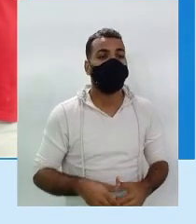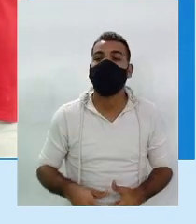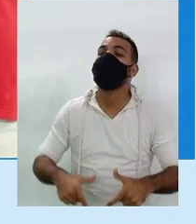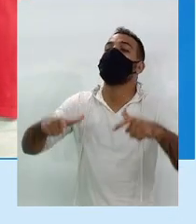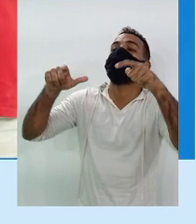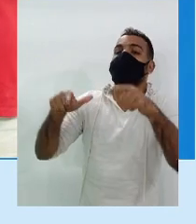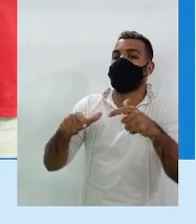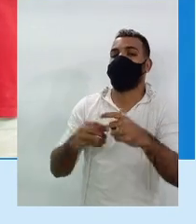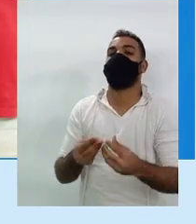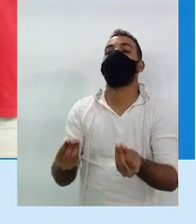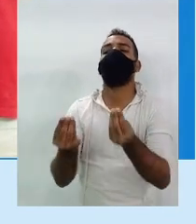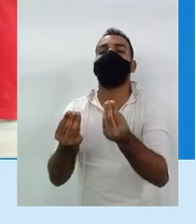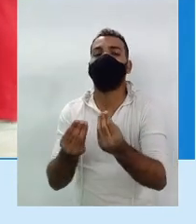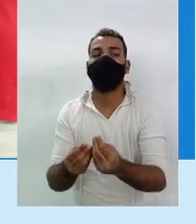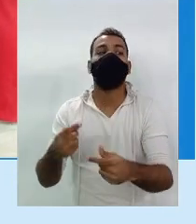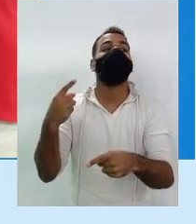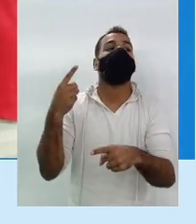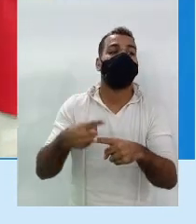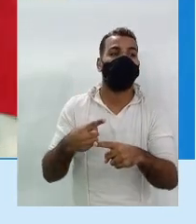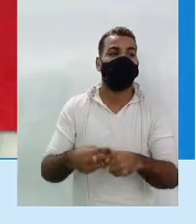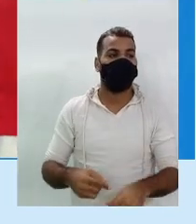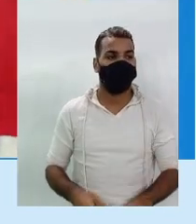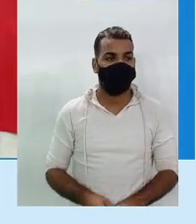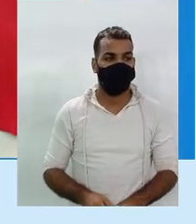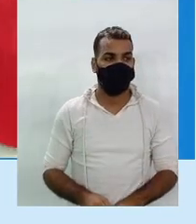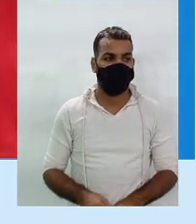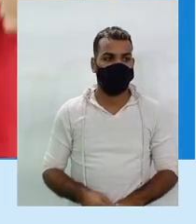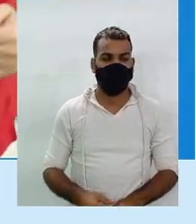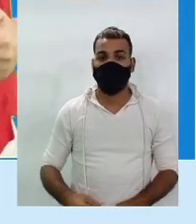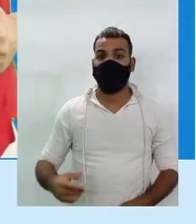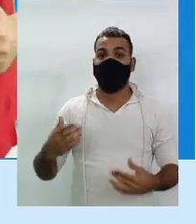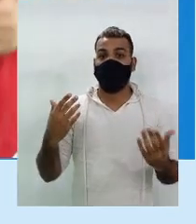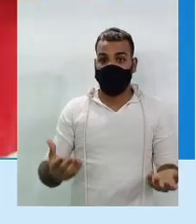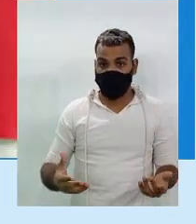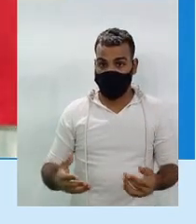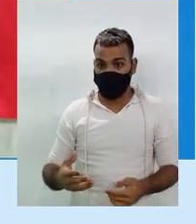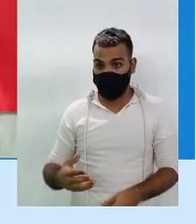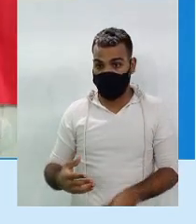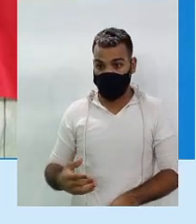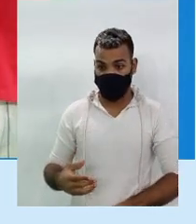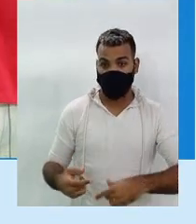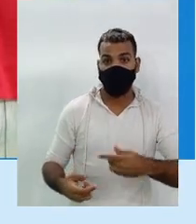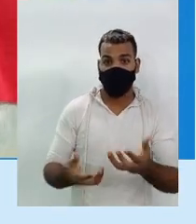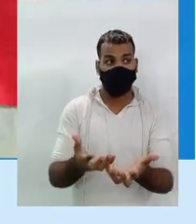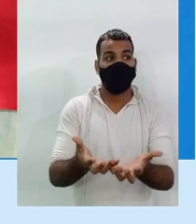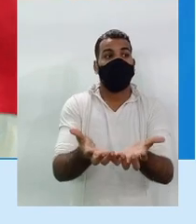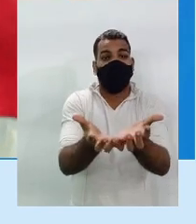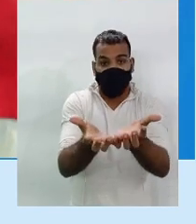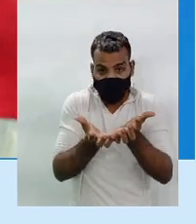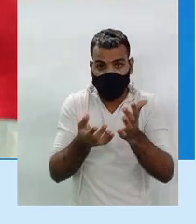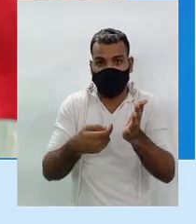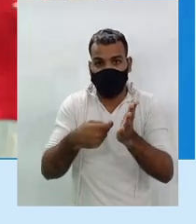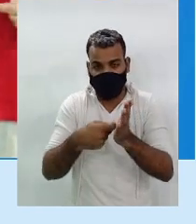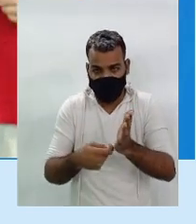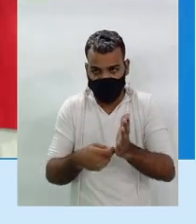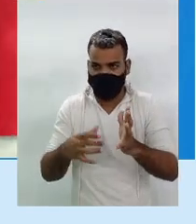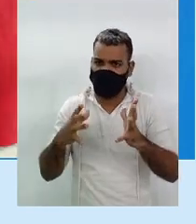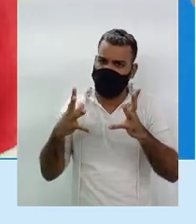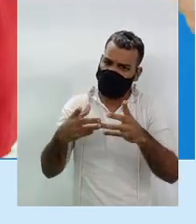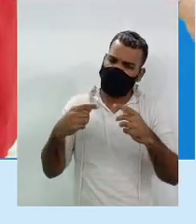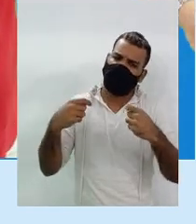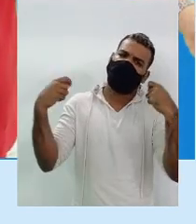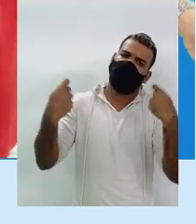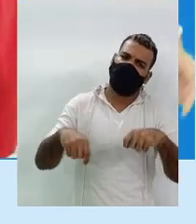onde, como e por quê. Para aqueles que necessitam, que querem escrever, todos nós